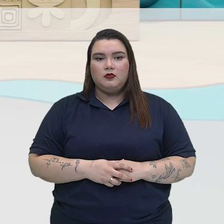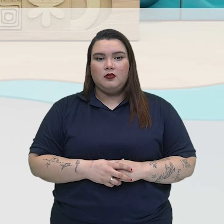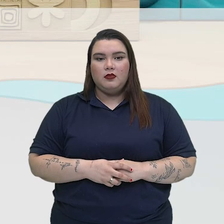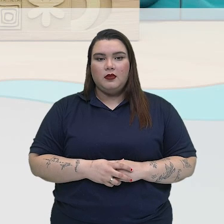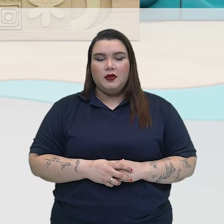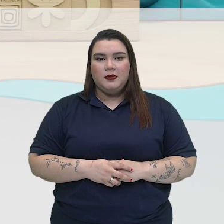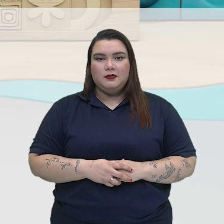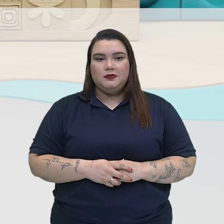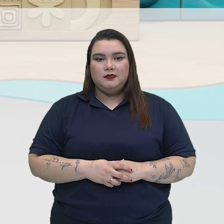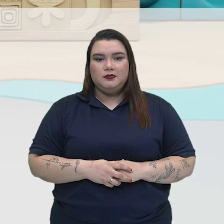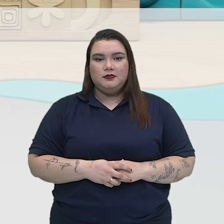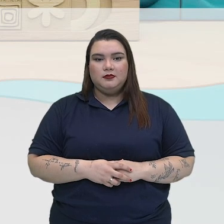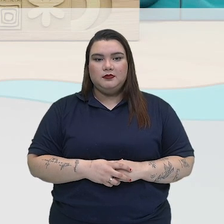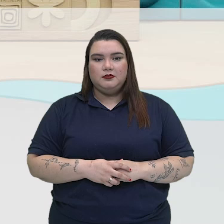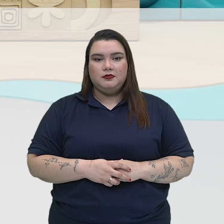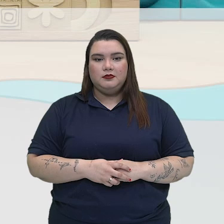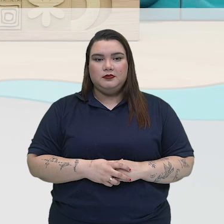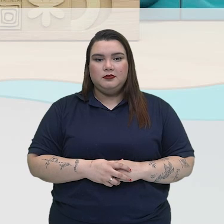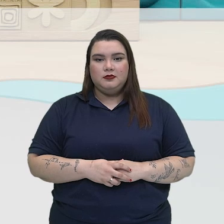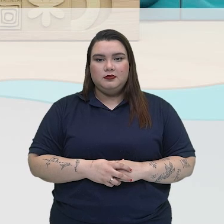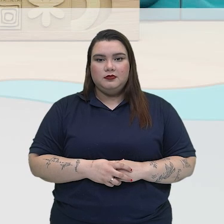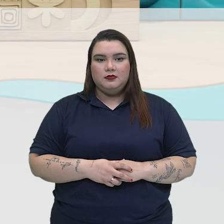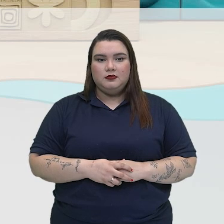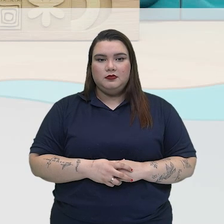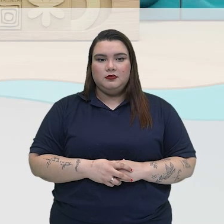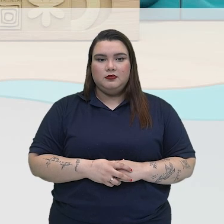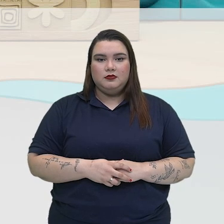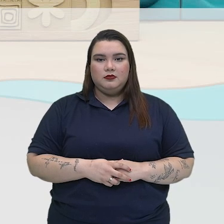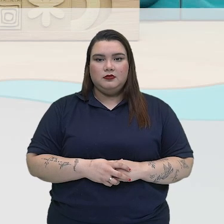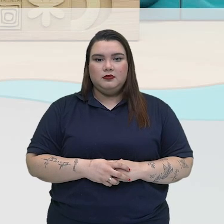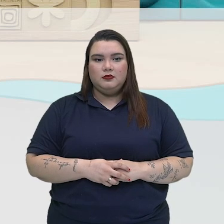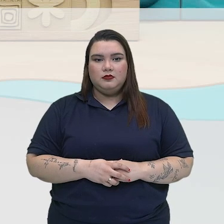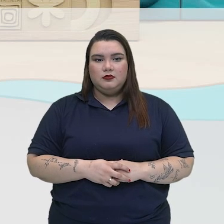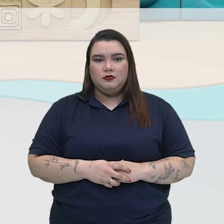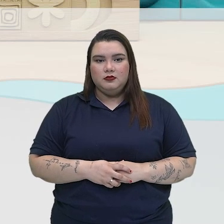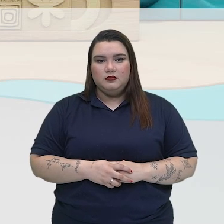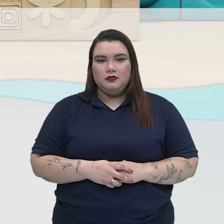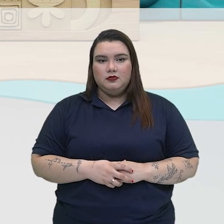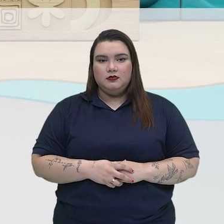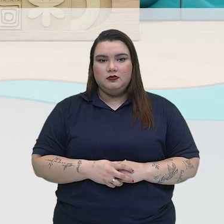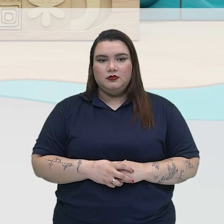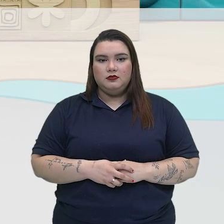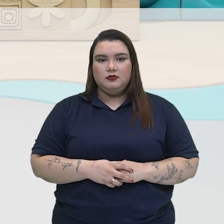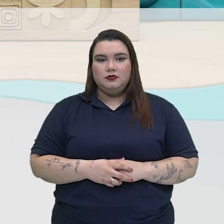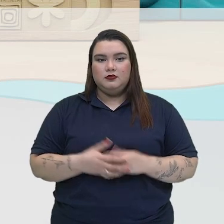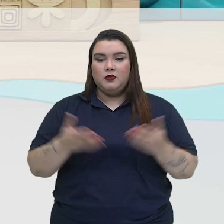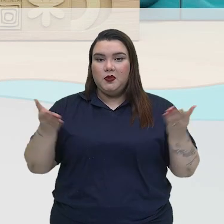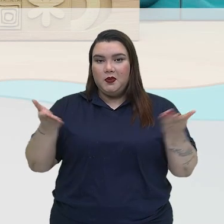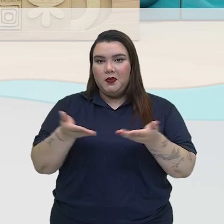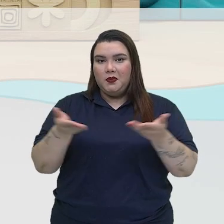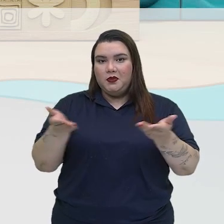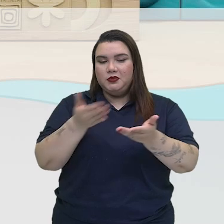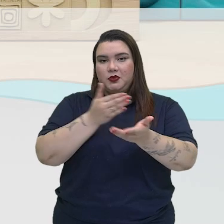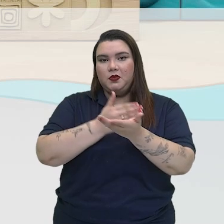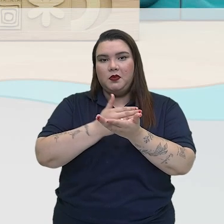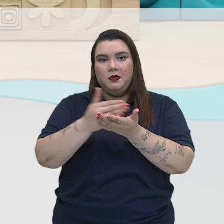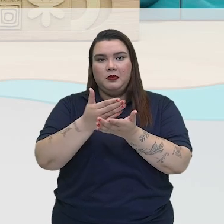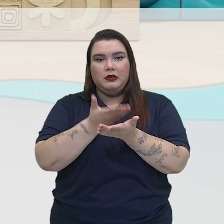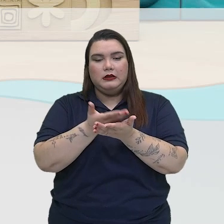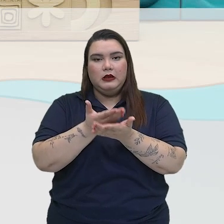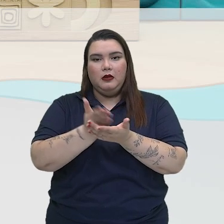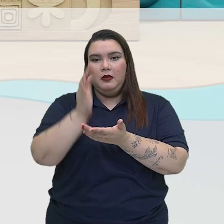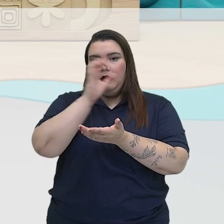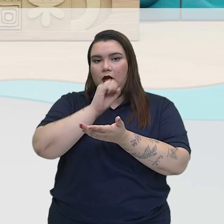So let's start the class today talking about personal information. Nós vamos começar a aula de